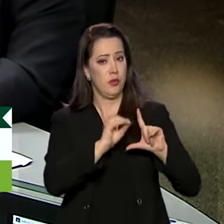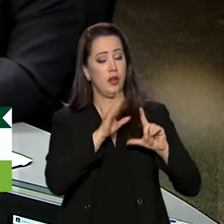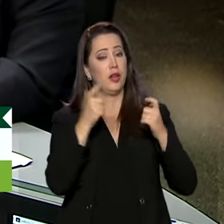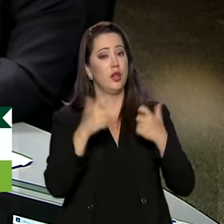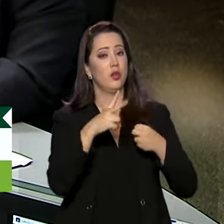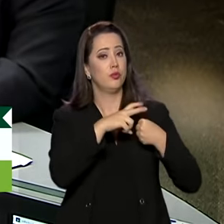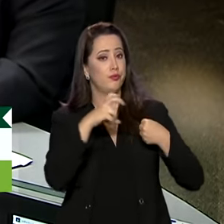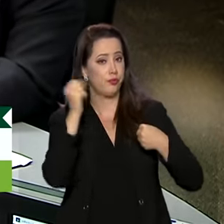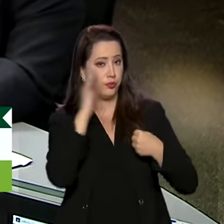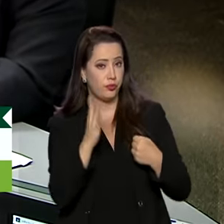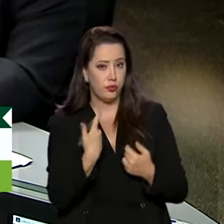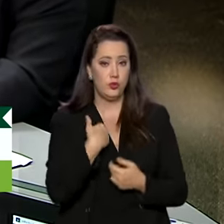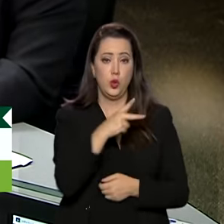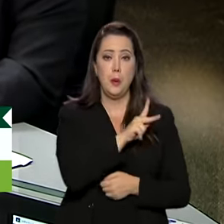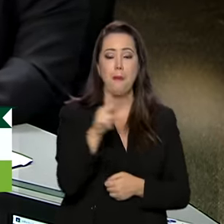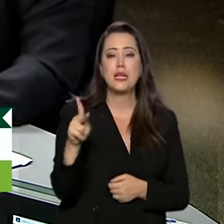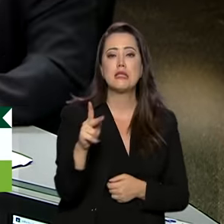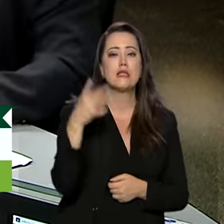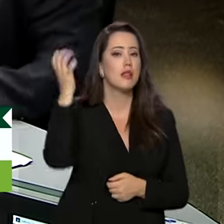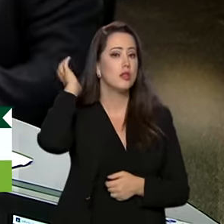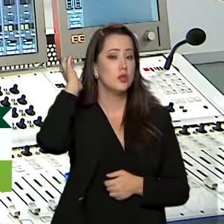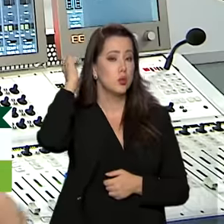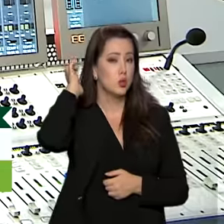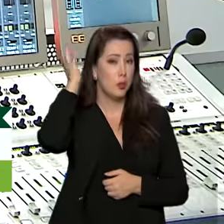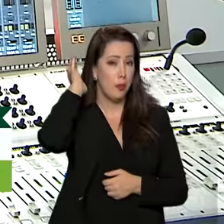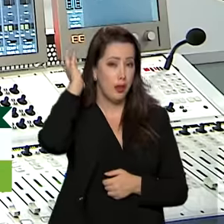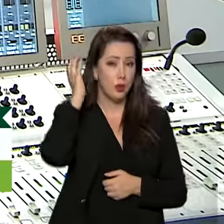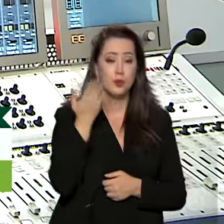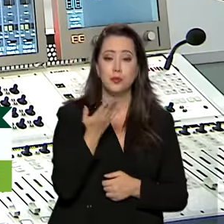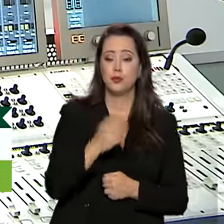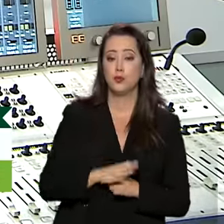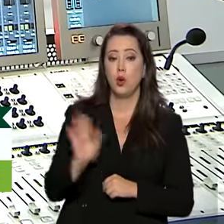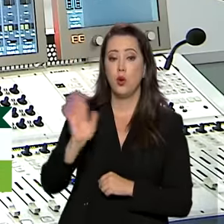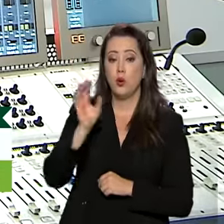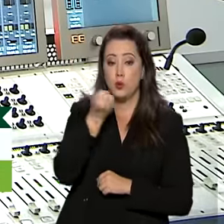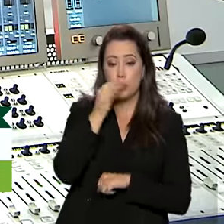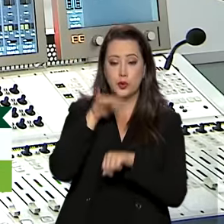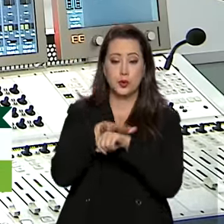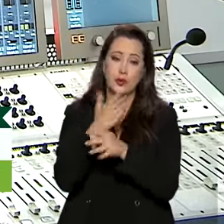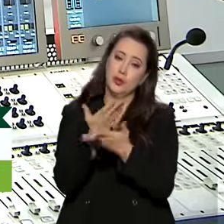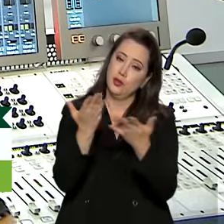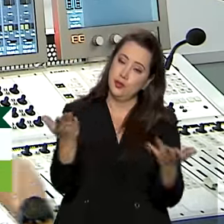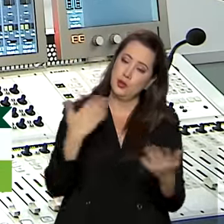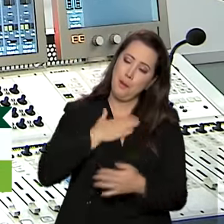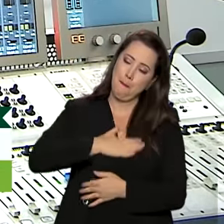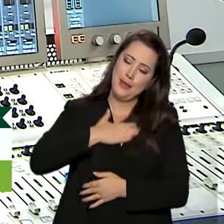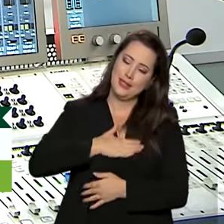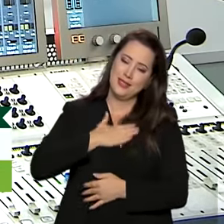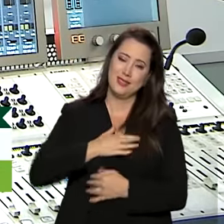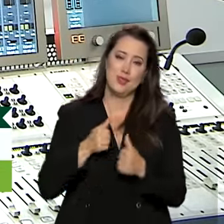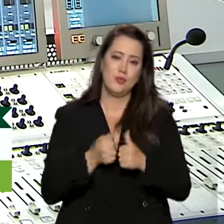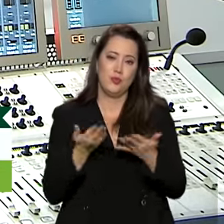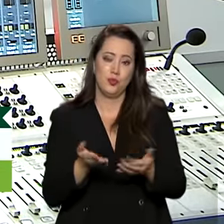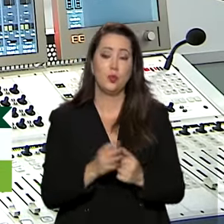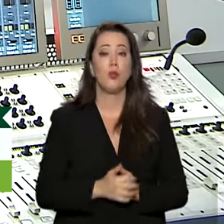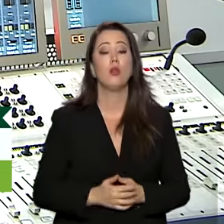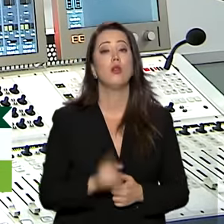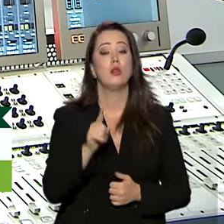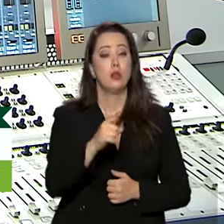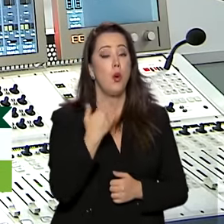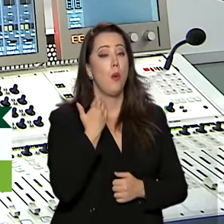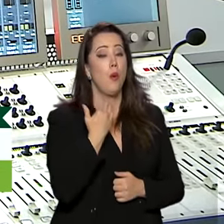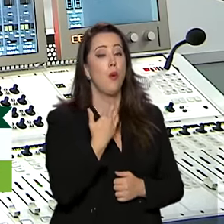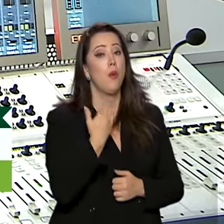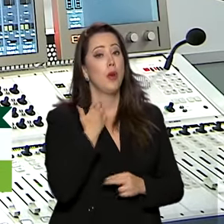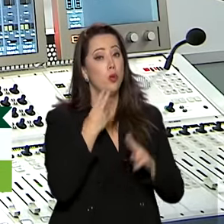com o presidente da Caixa Pedro guim Oi boa noite presidente' Boa noite Gabriela um grande prazer estar aqui Presidente a caixa